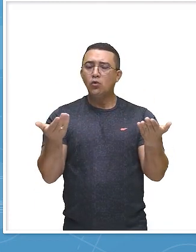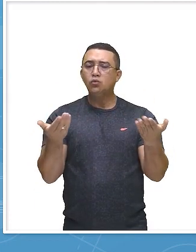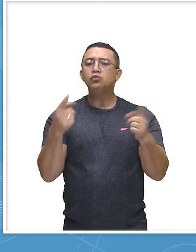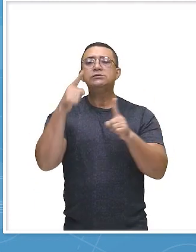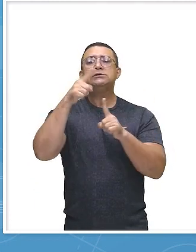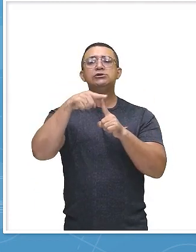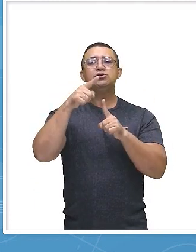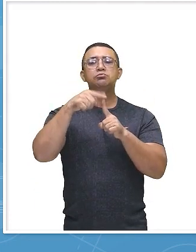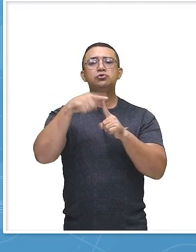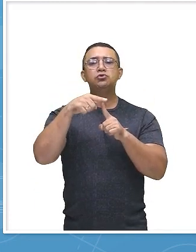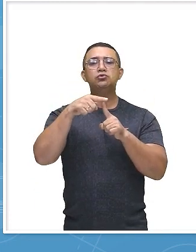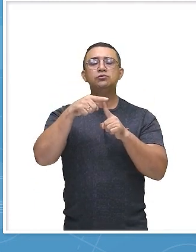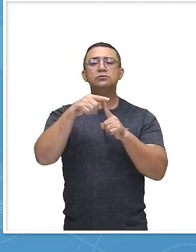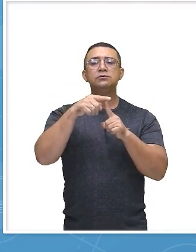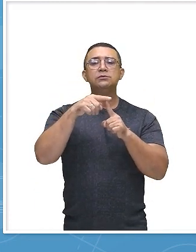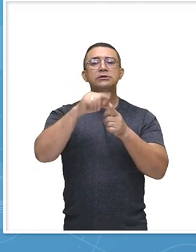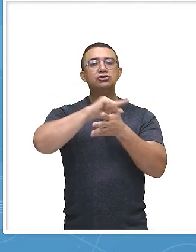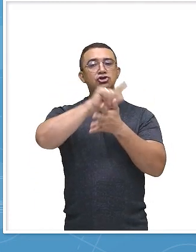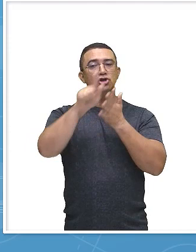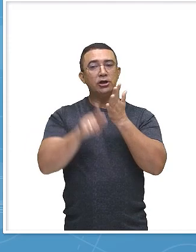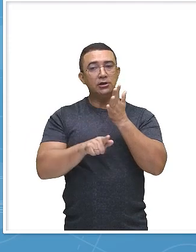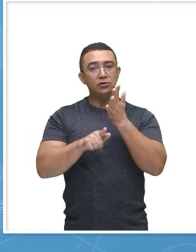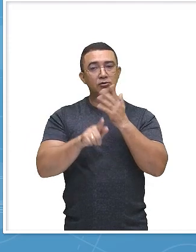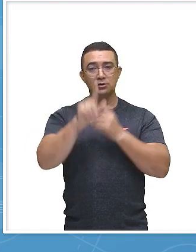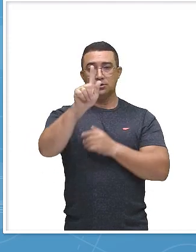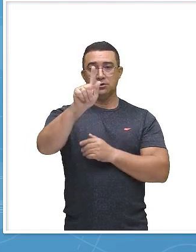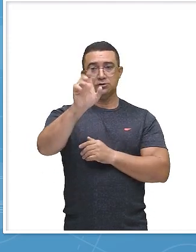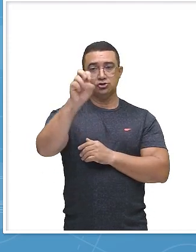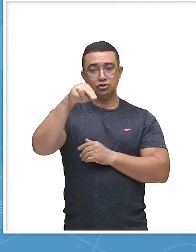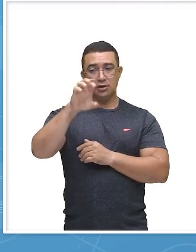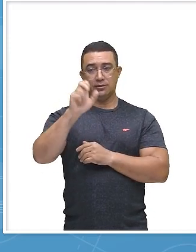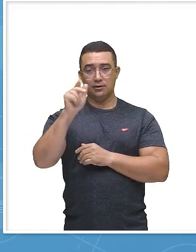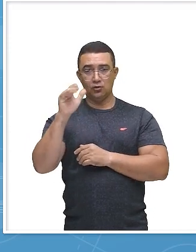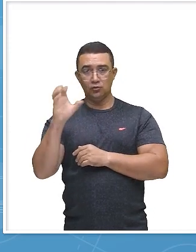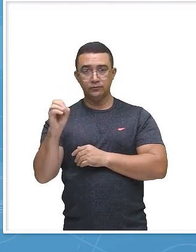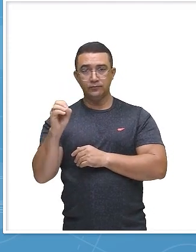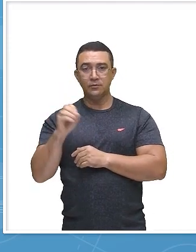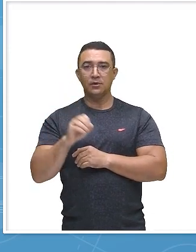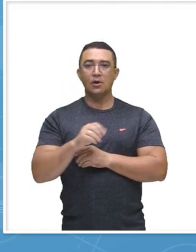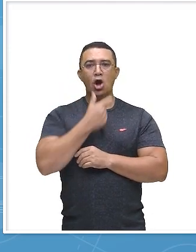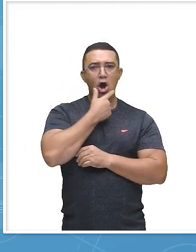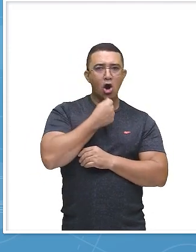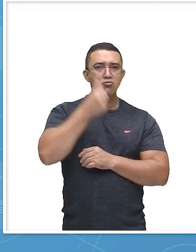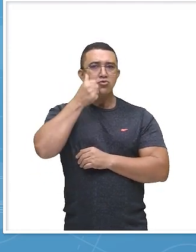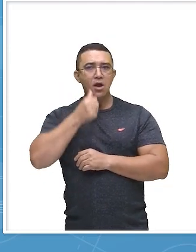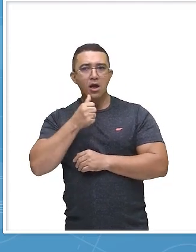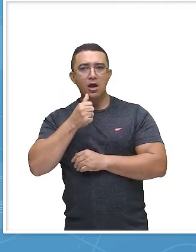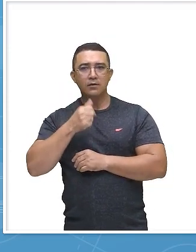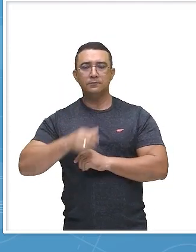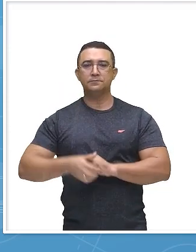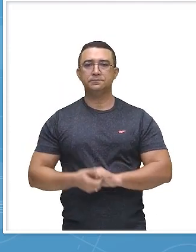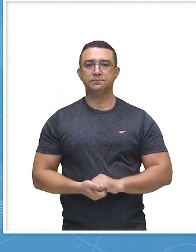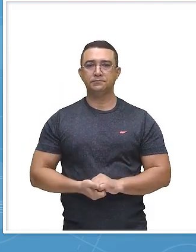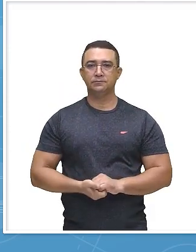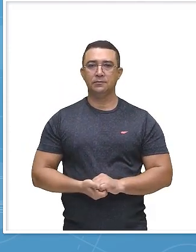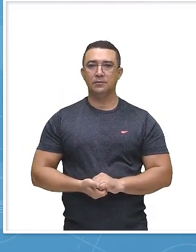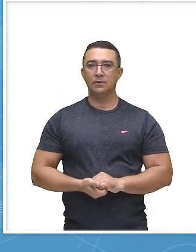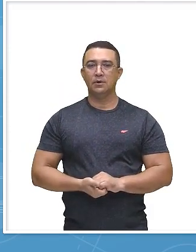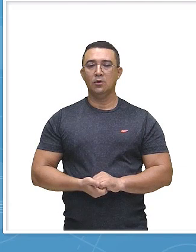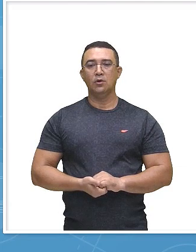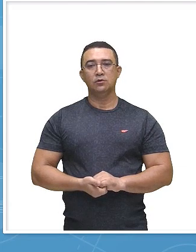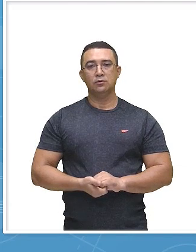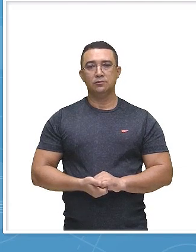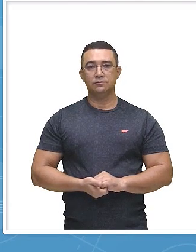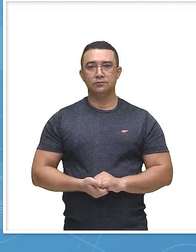o número desse substantivo, assunto que nós já vamos desenvolvendo. Mas você já vai ver aqui, ó. Aqui eu tenho o cavalo, eu tenho um cavalo só. O menino, um,